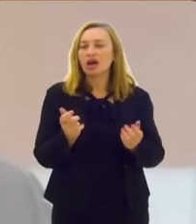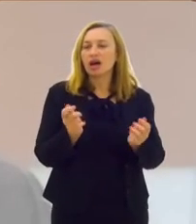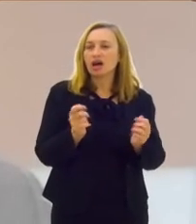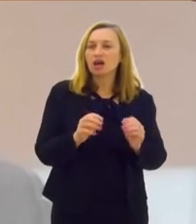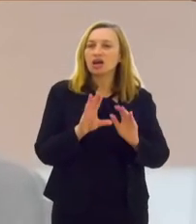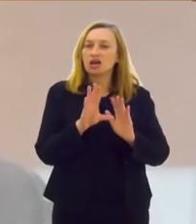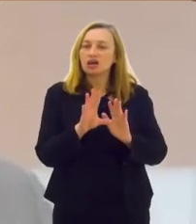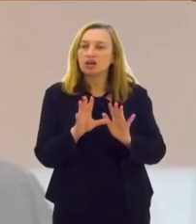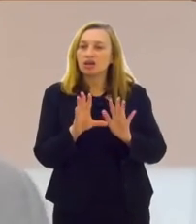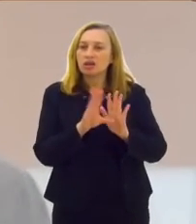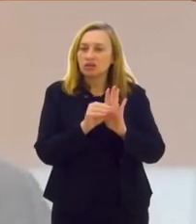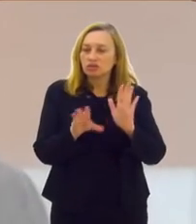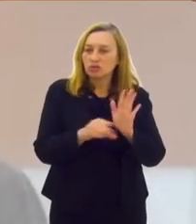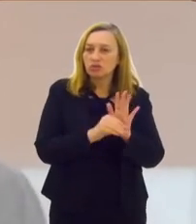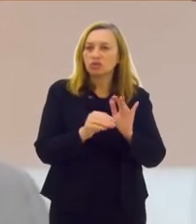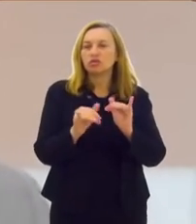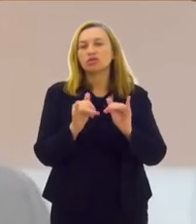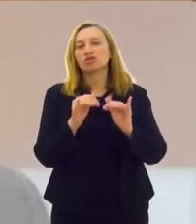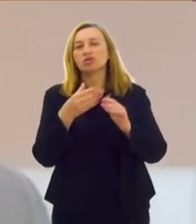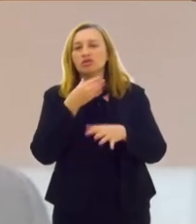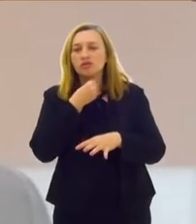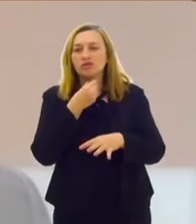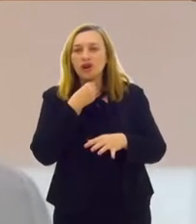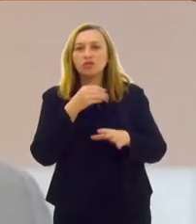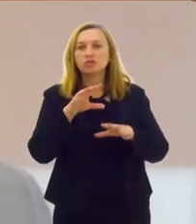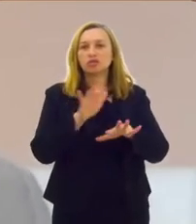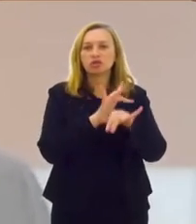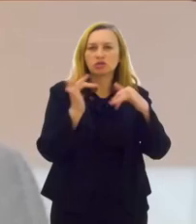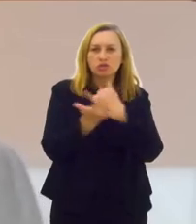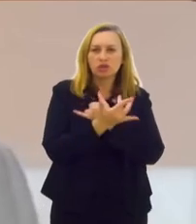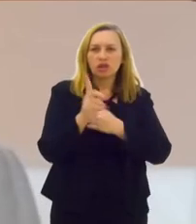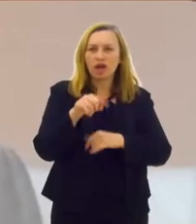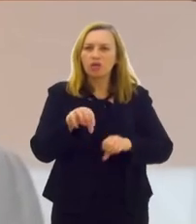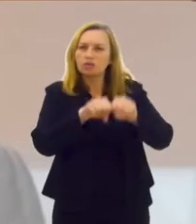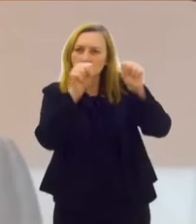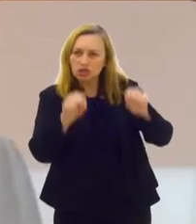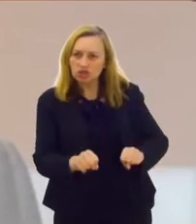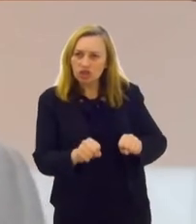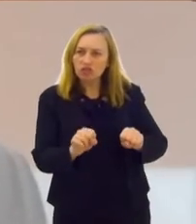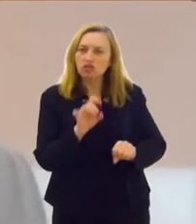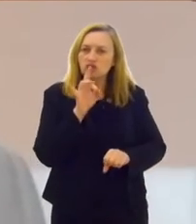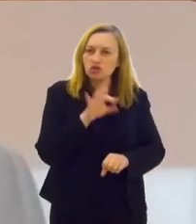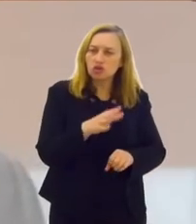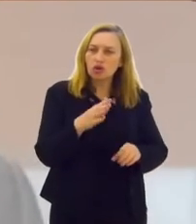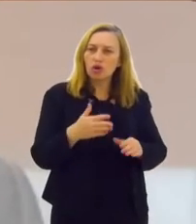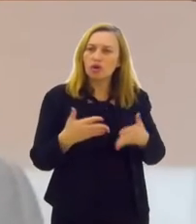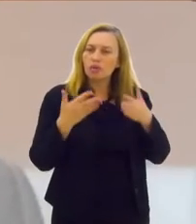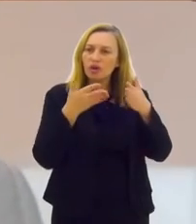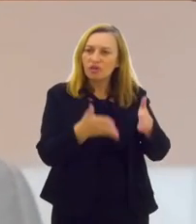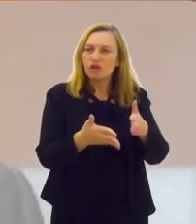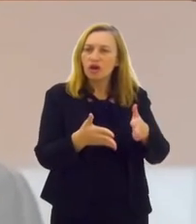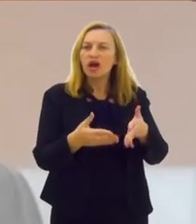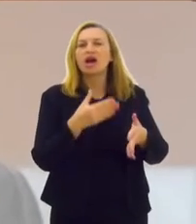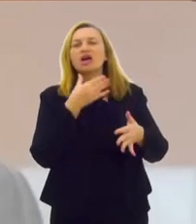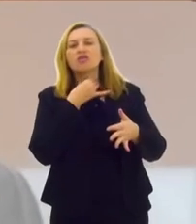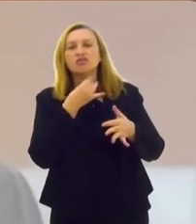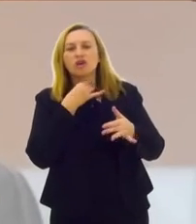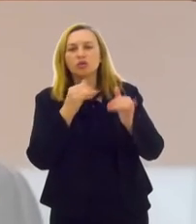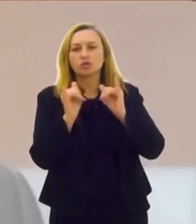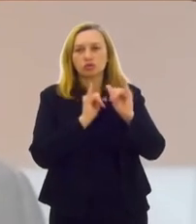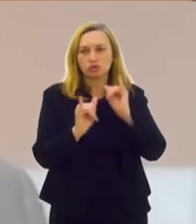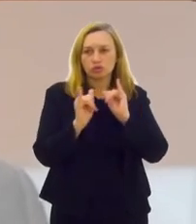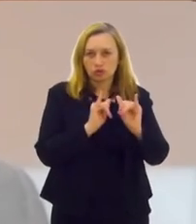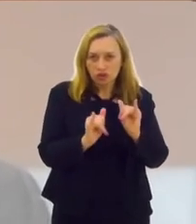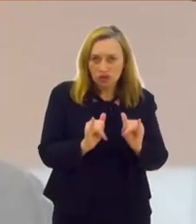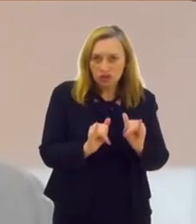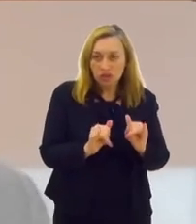disponibilidade de conteúdo falso junto às redes sociais. Então, é um sistema que é só para fake news, que o TSE